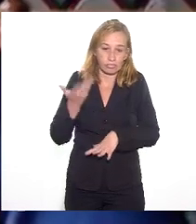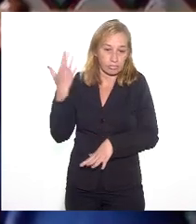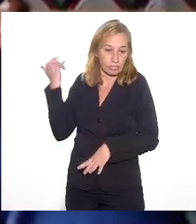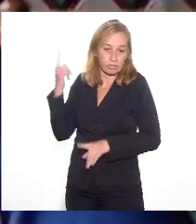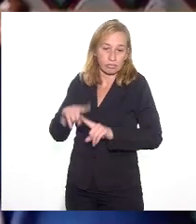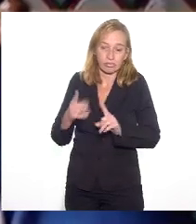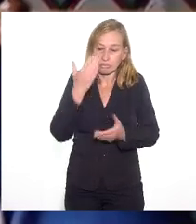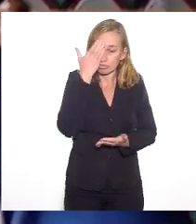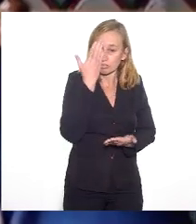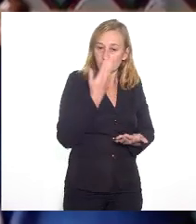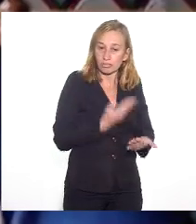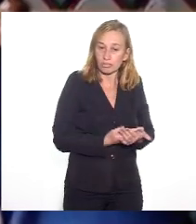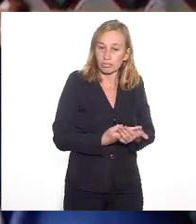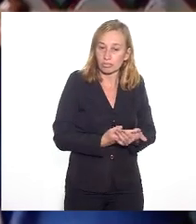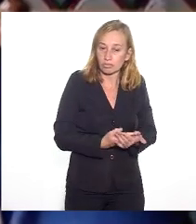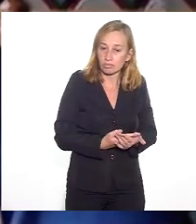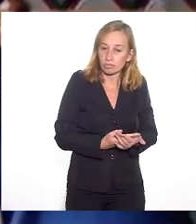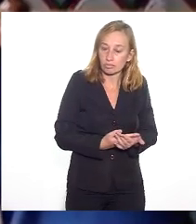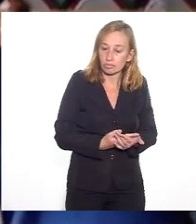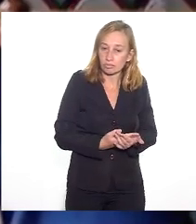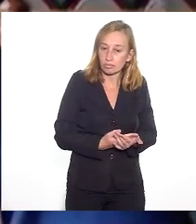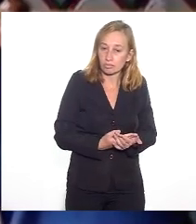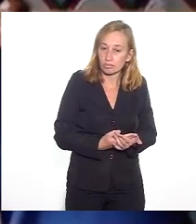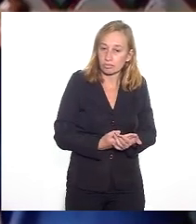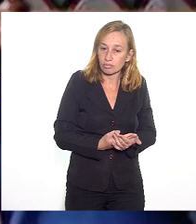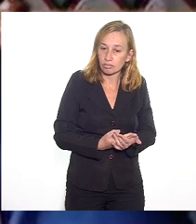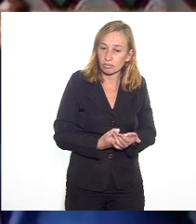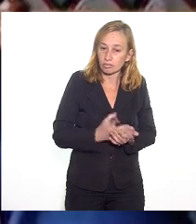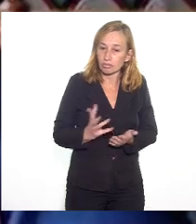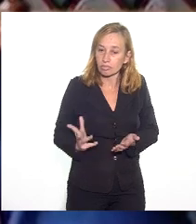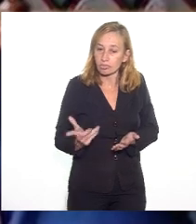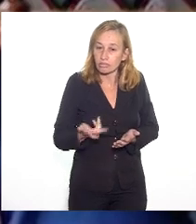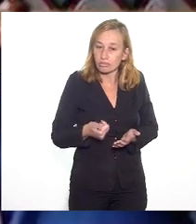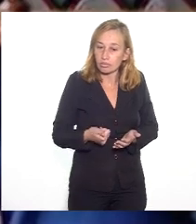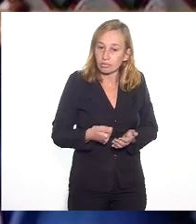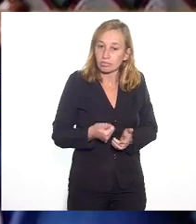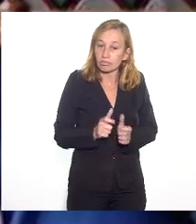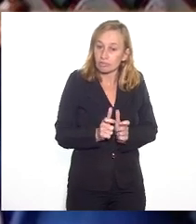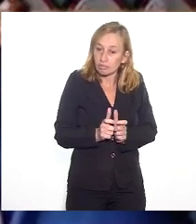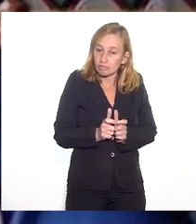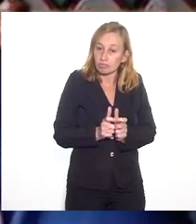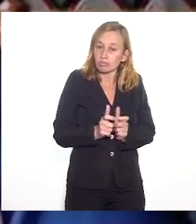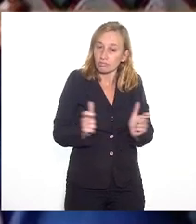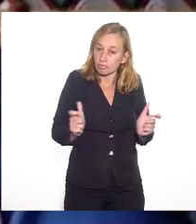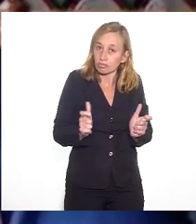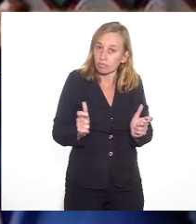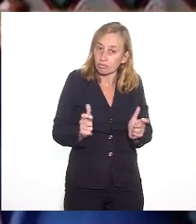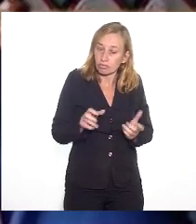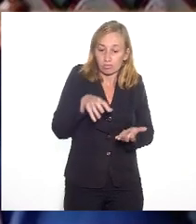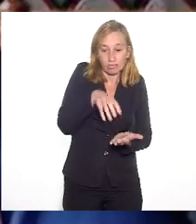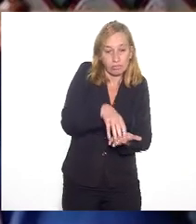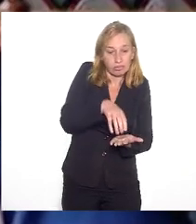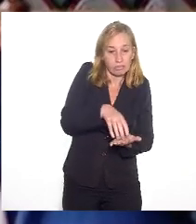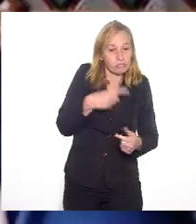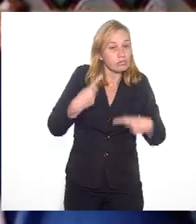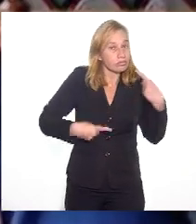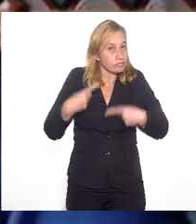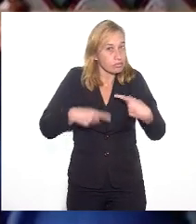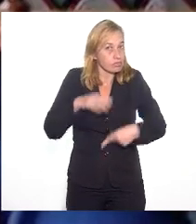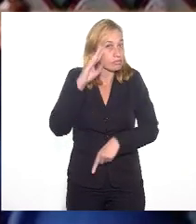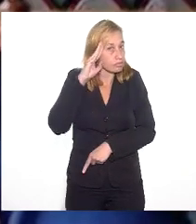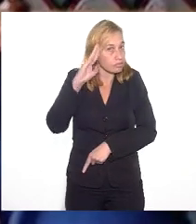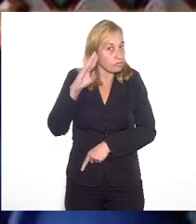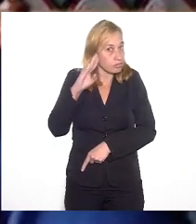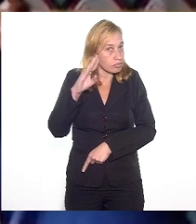que nós estamos imprimindo uma qualidade muito alta na centralidade da política, principalmente